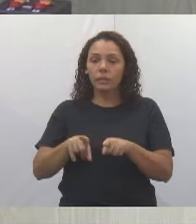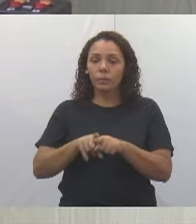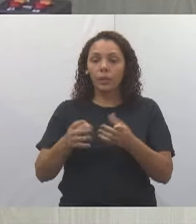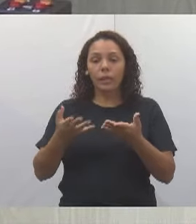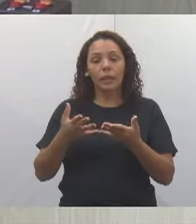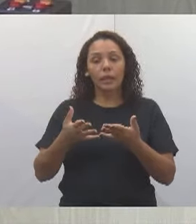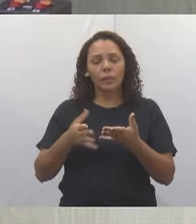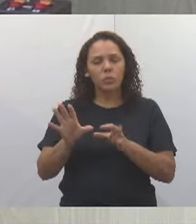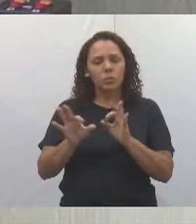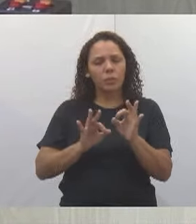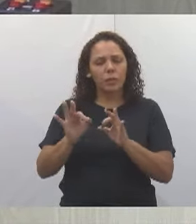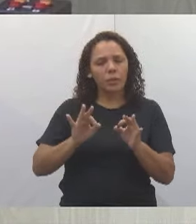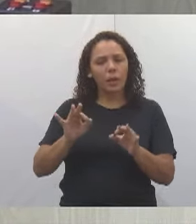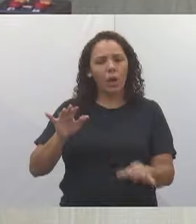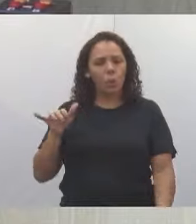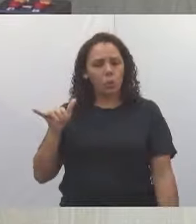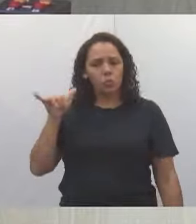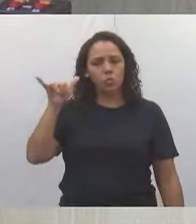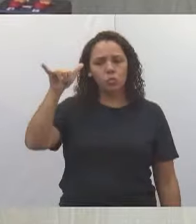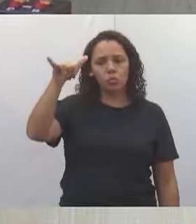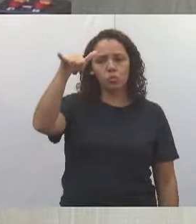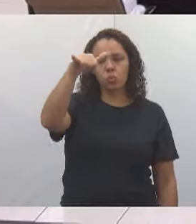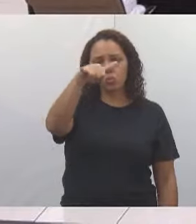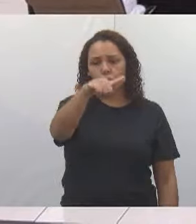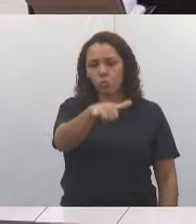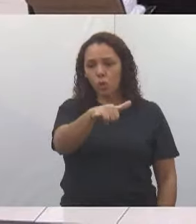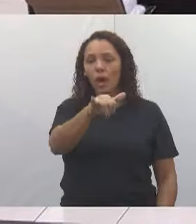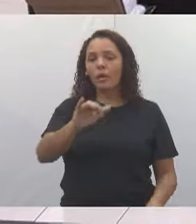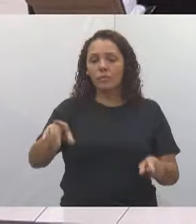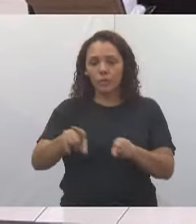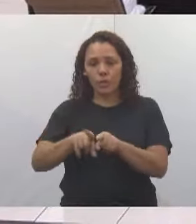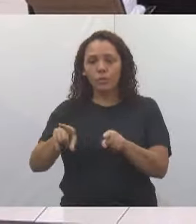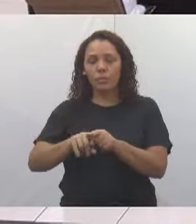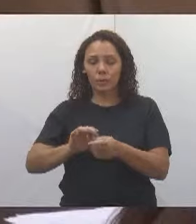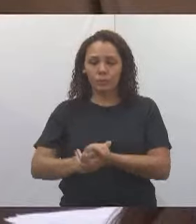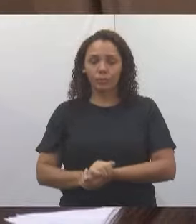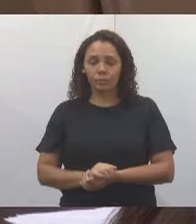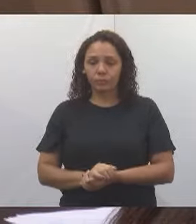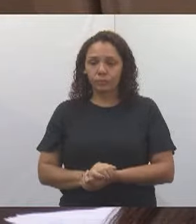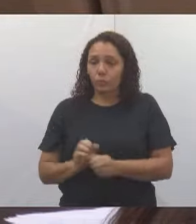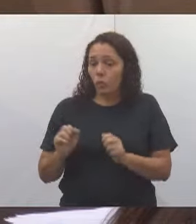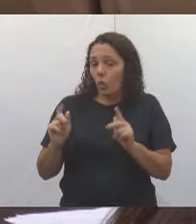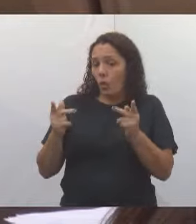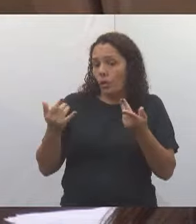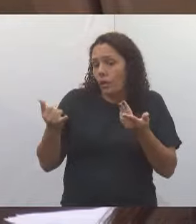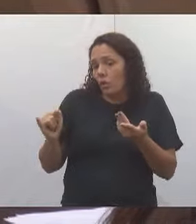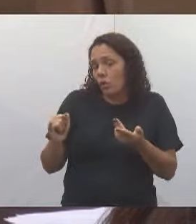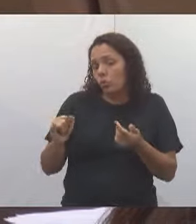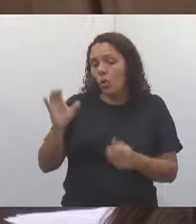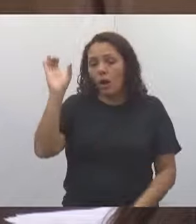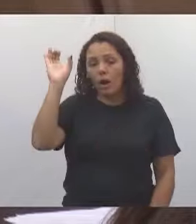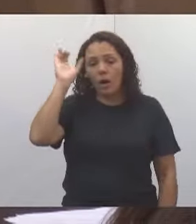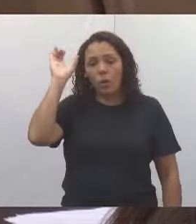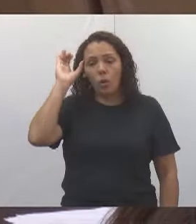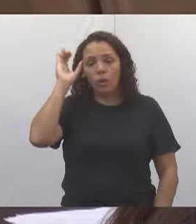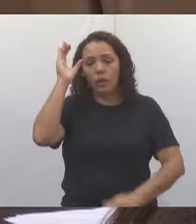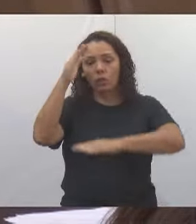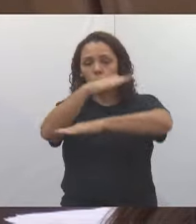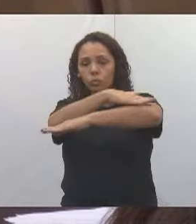também. Bora fazer a estrutura de laje e que esse helicóptero pose em cima da laje e as ambulâncias fiquem